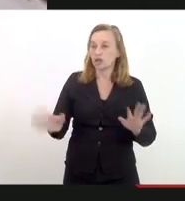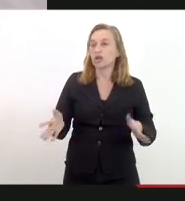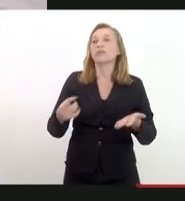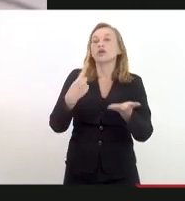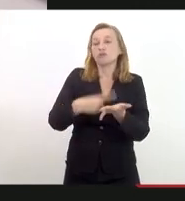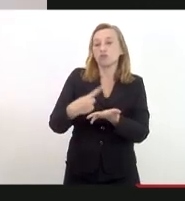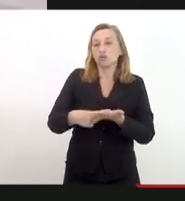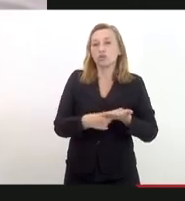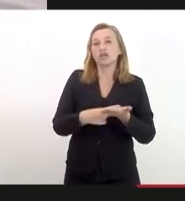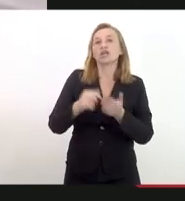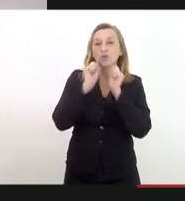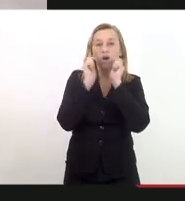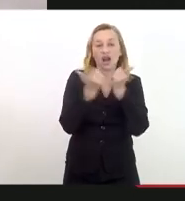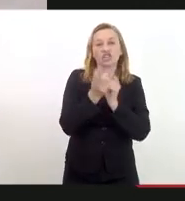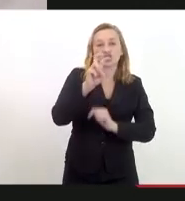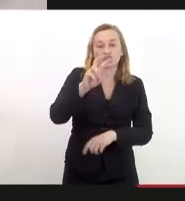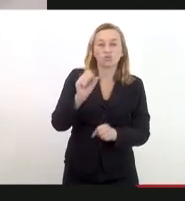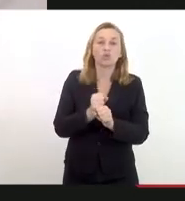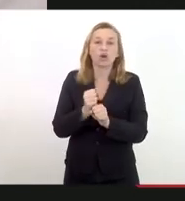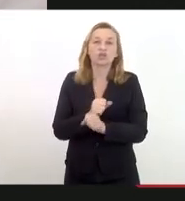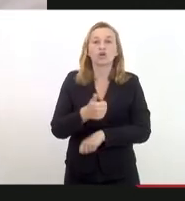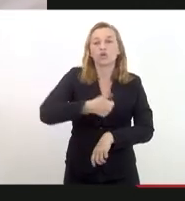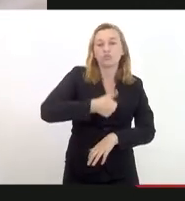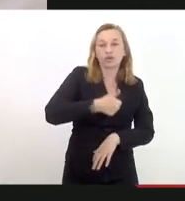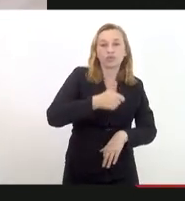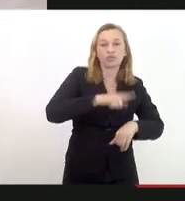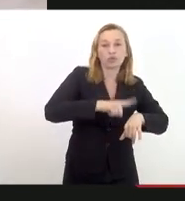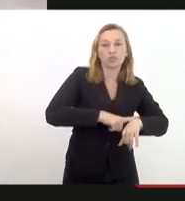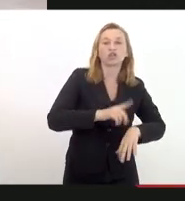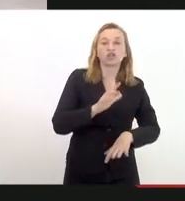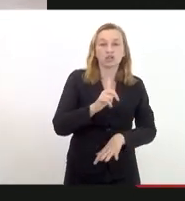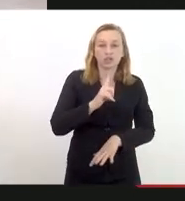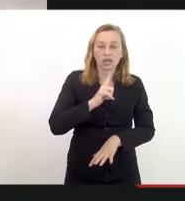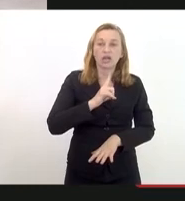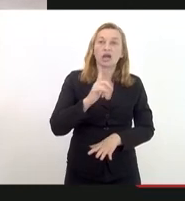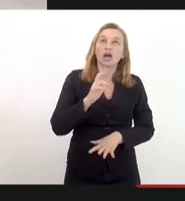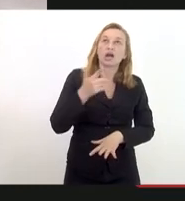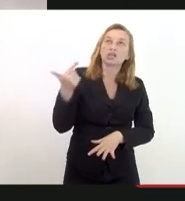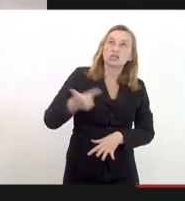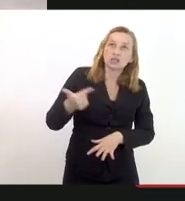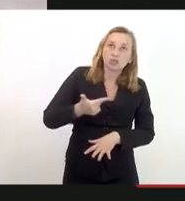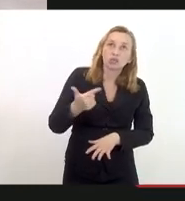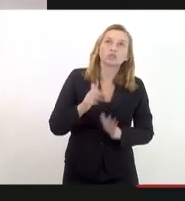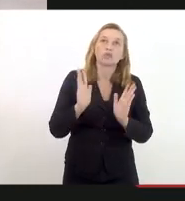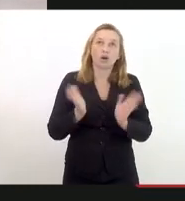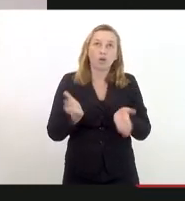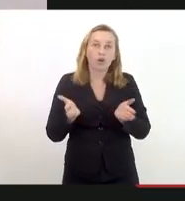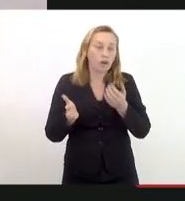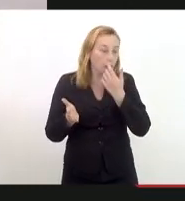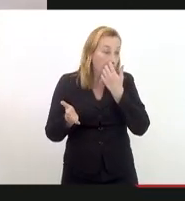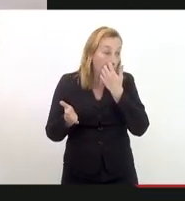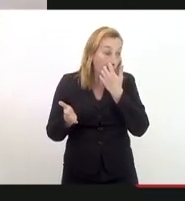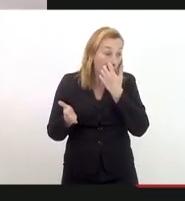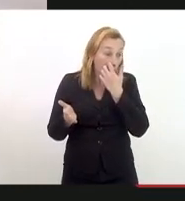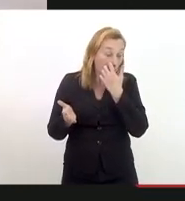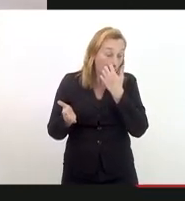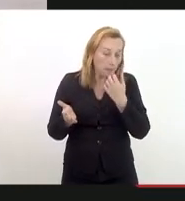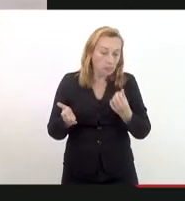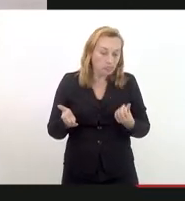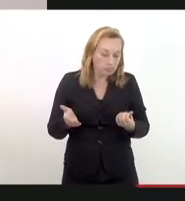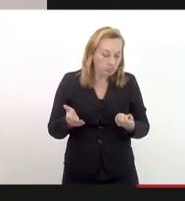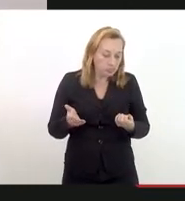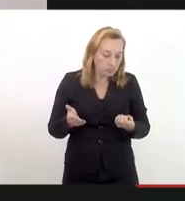nos 5 anos. Então, para esse primeiro momento, é o que a gente tem. E agora, a segunda parte, que é a parte que está